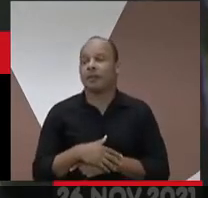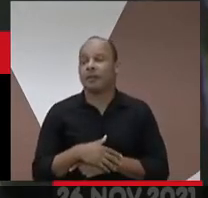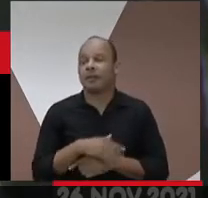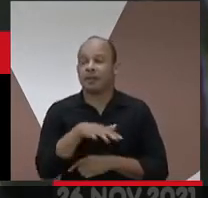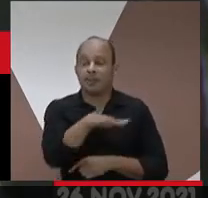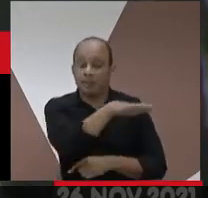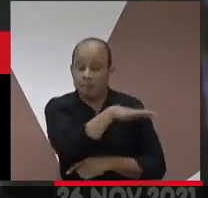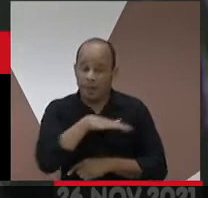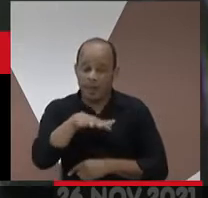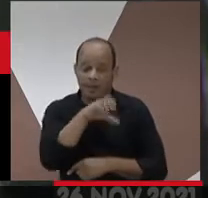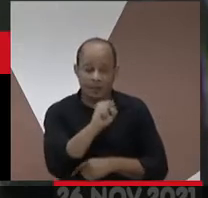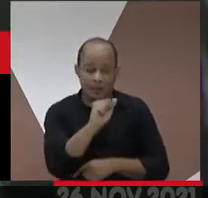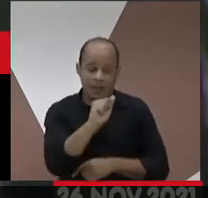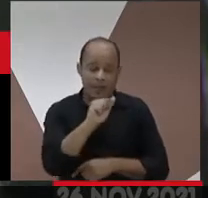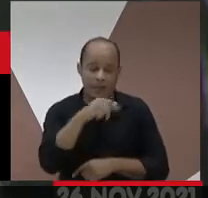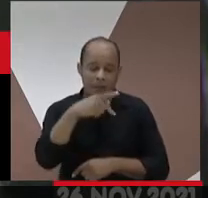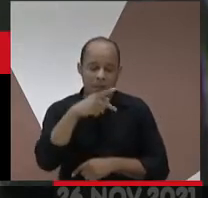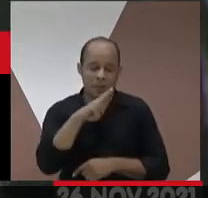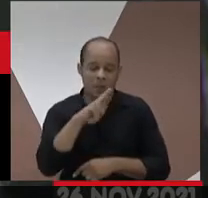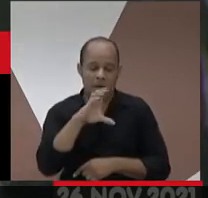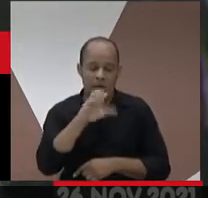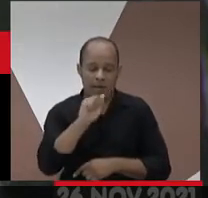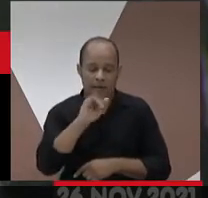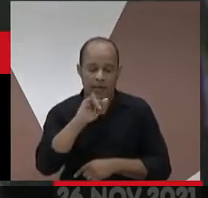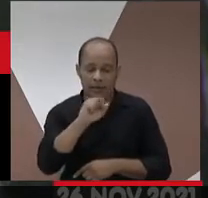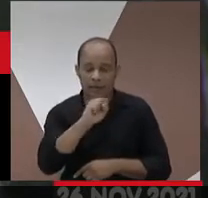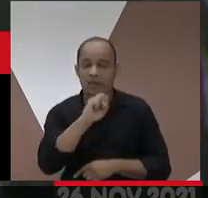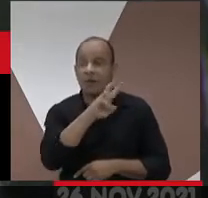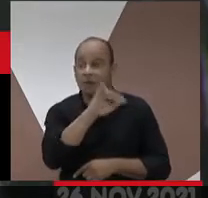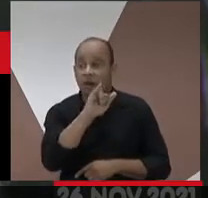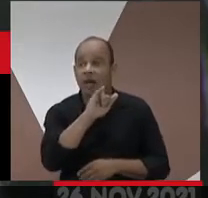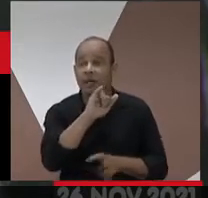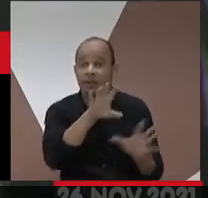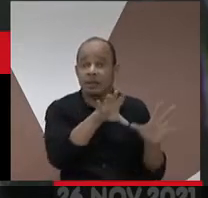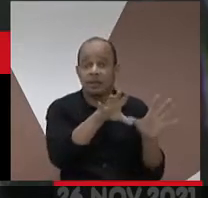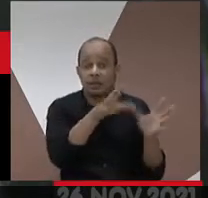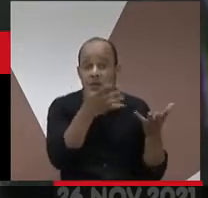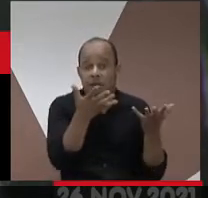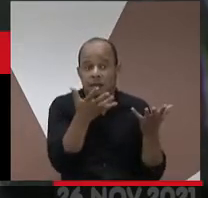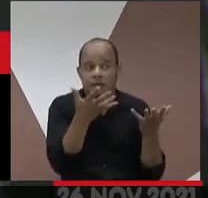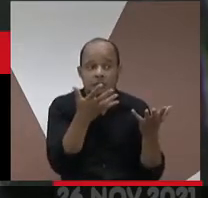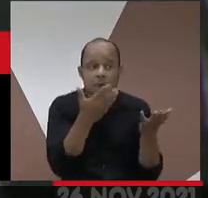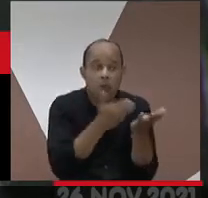bairro Sapucaias 3, que passará a funcionar em 2022,